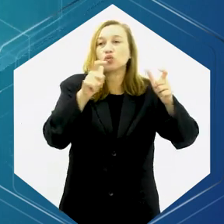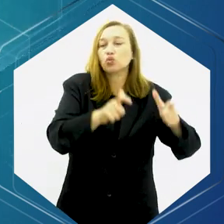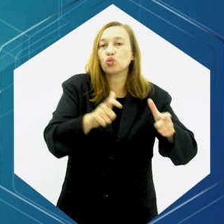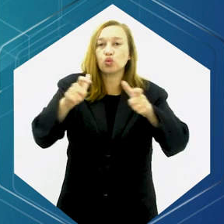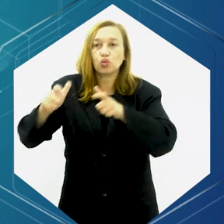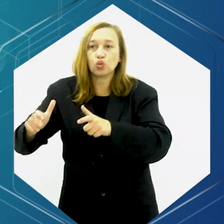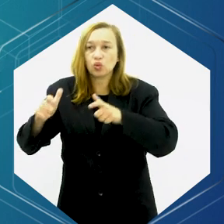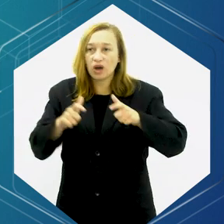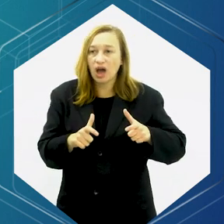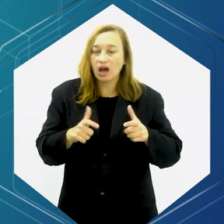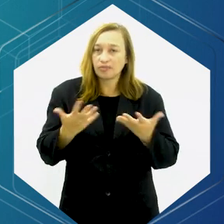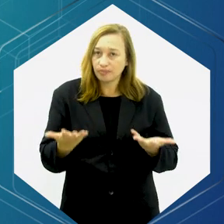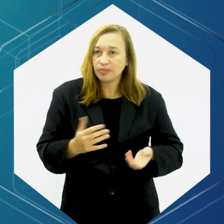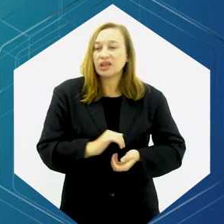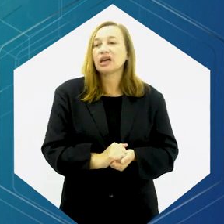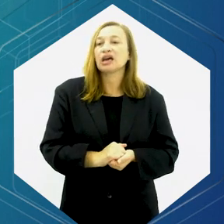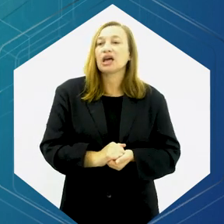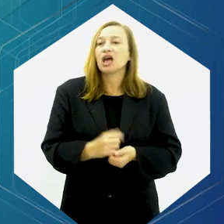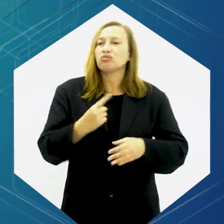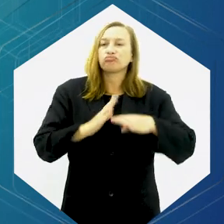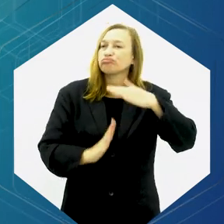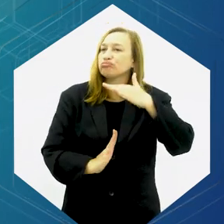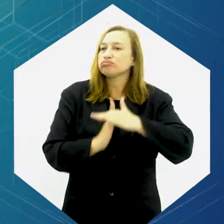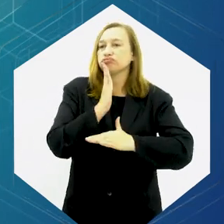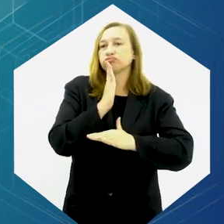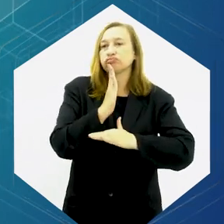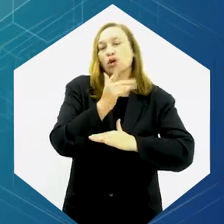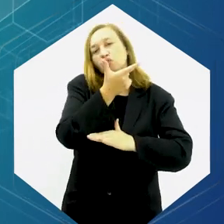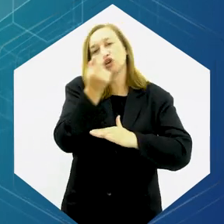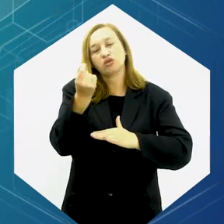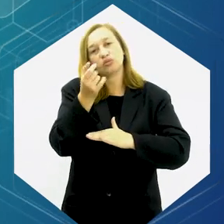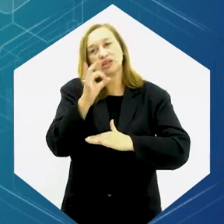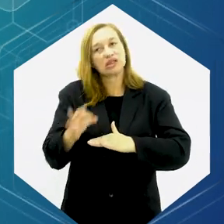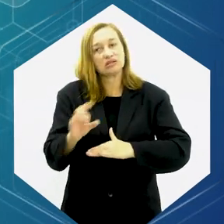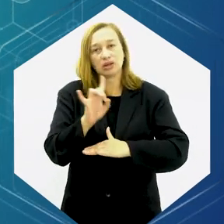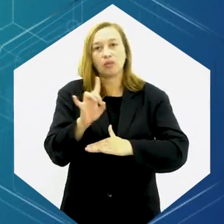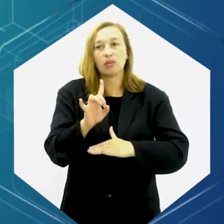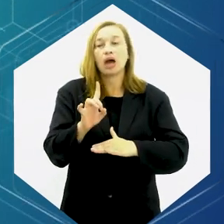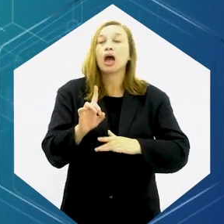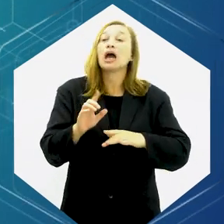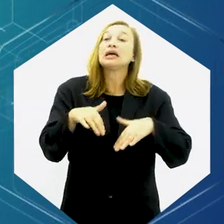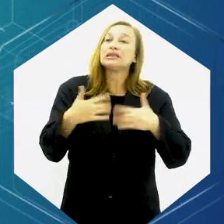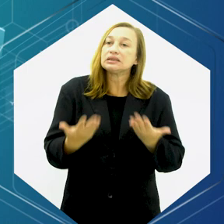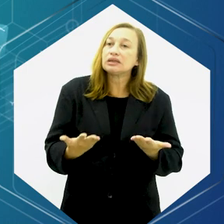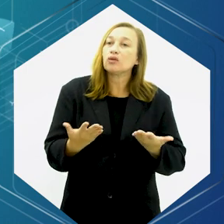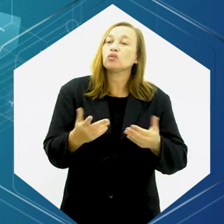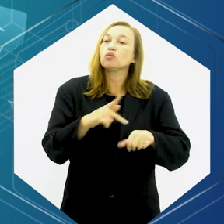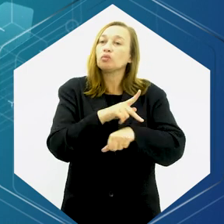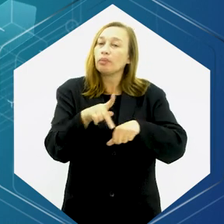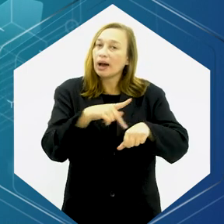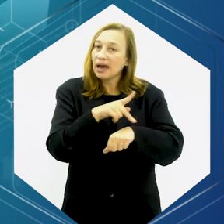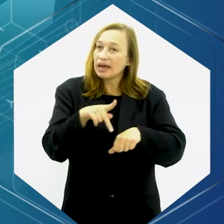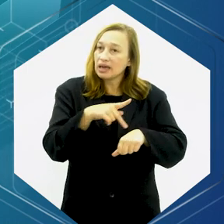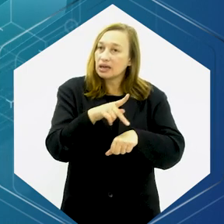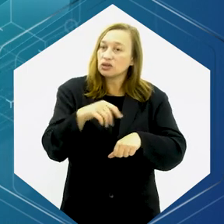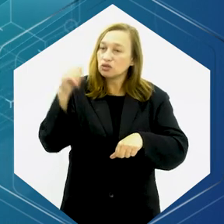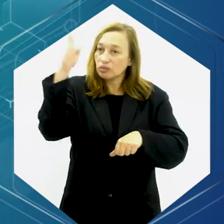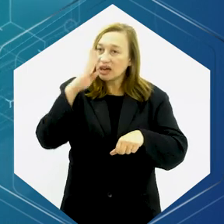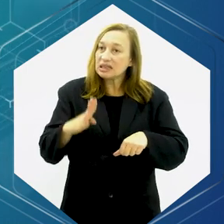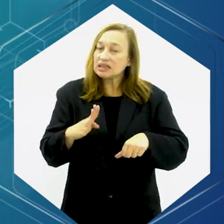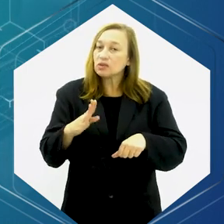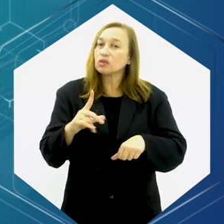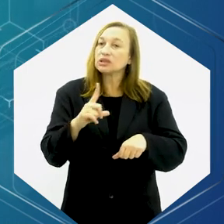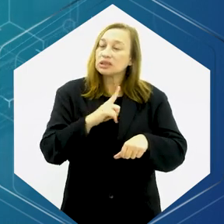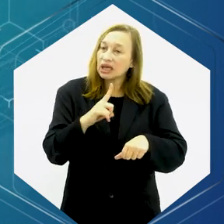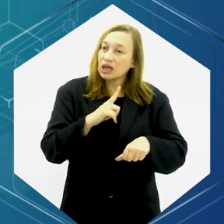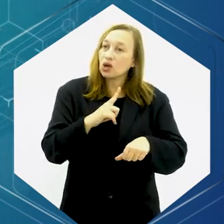região tá então ainda nós não e eh ultrapassamos a barreira dos 20% tá então nós somos um país que ainda